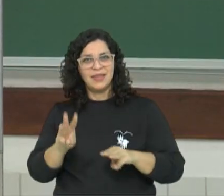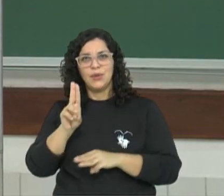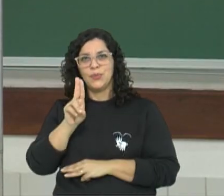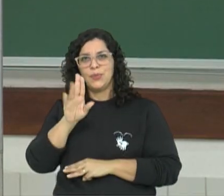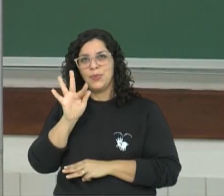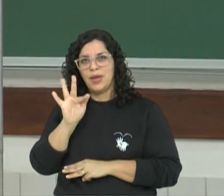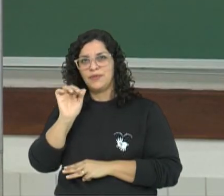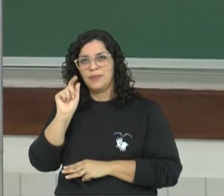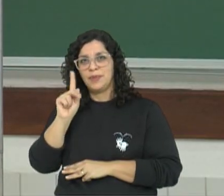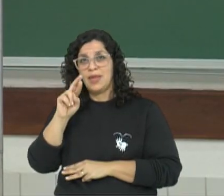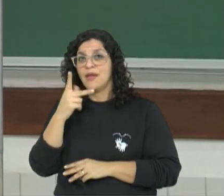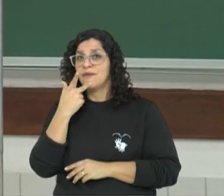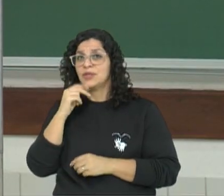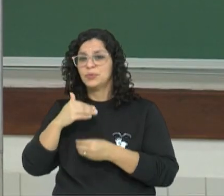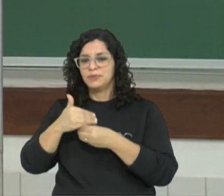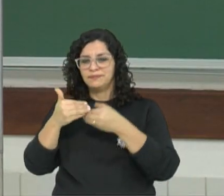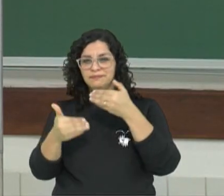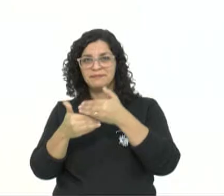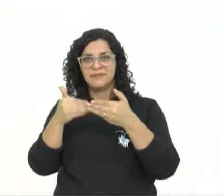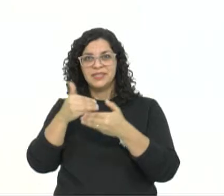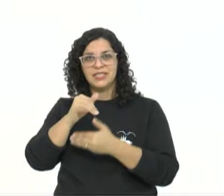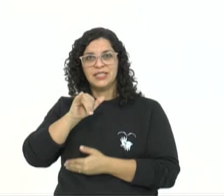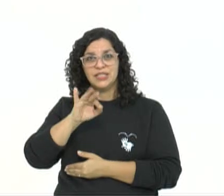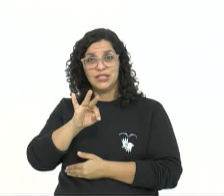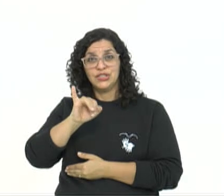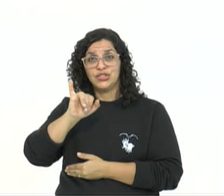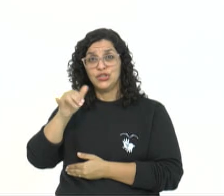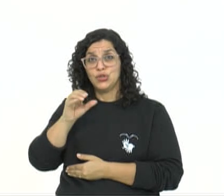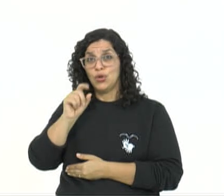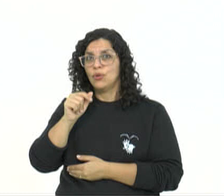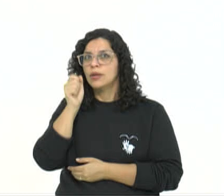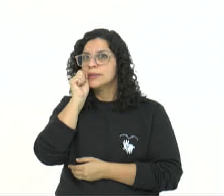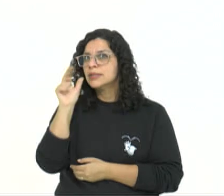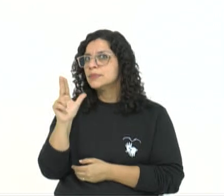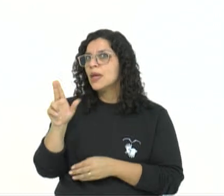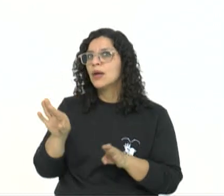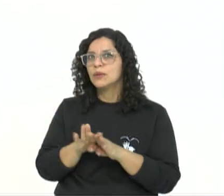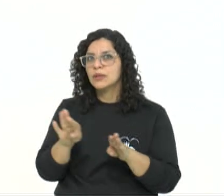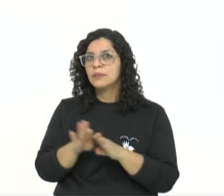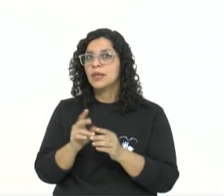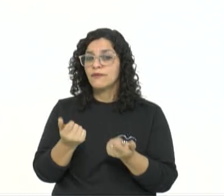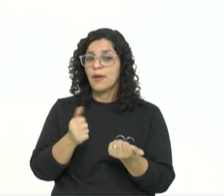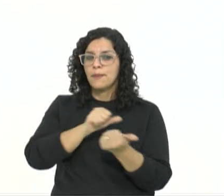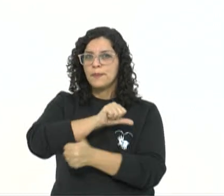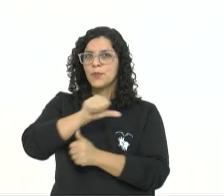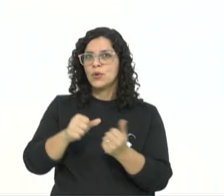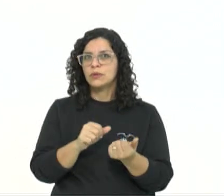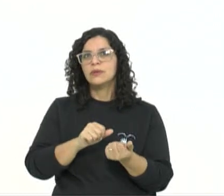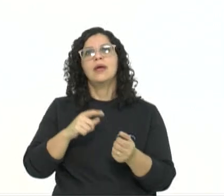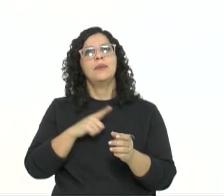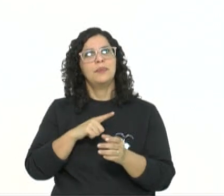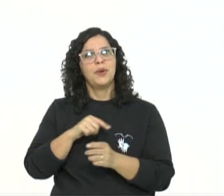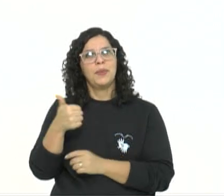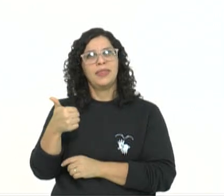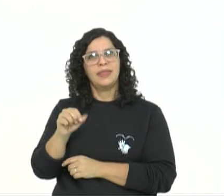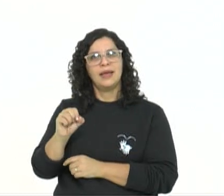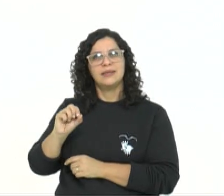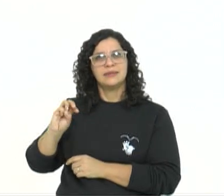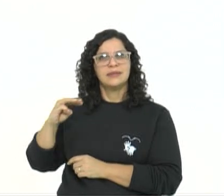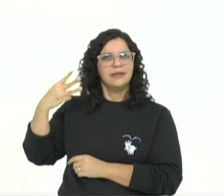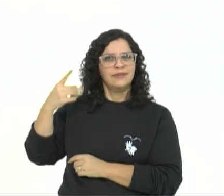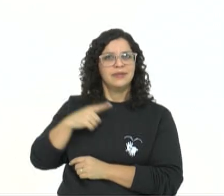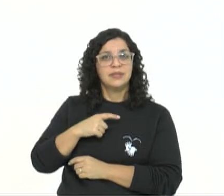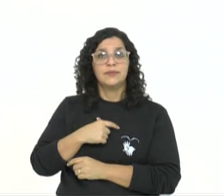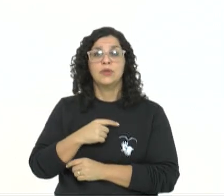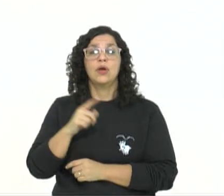sobre tijolo. E veja que eu vou ficar também esperto com relação à parte de conversão de unidades. Veja aqui, um tijolo